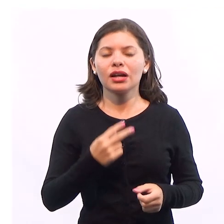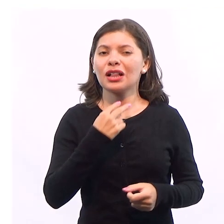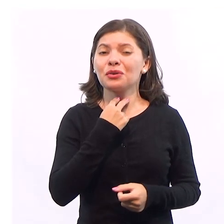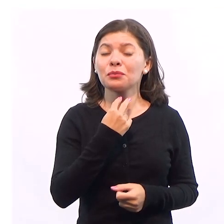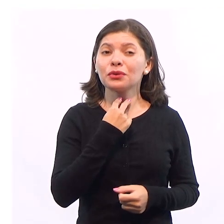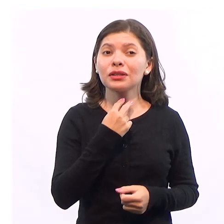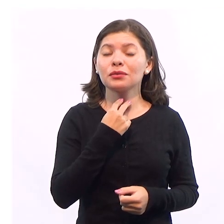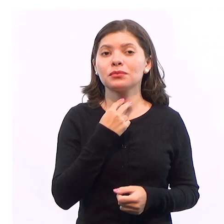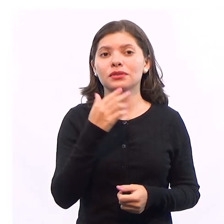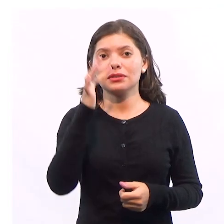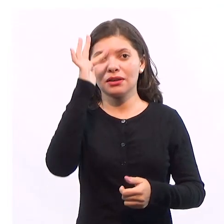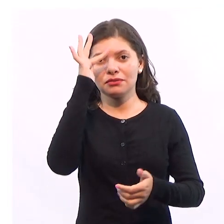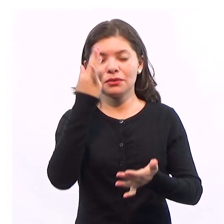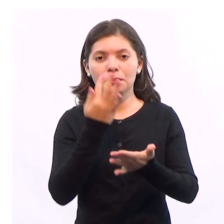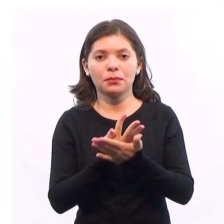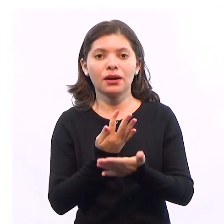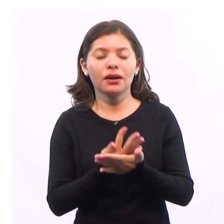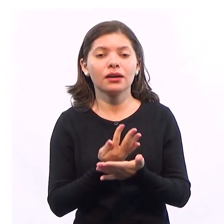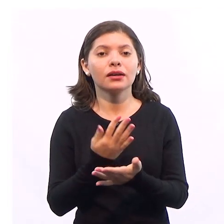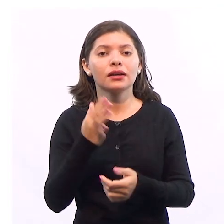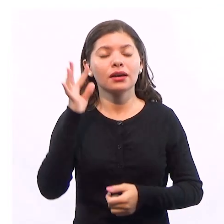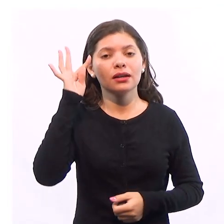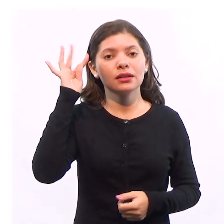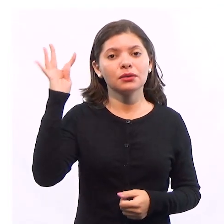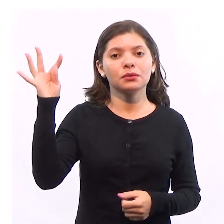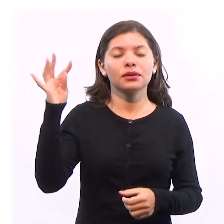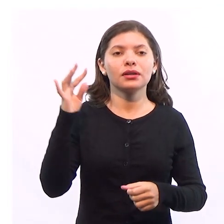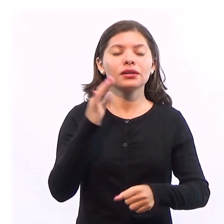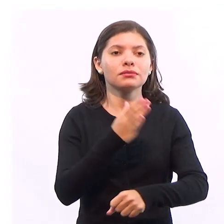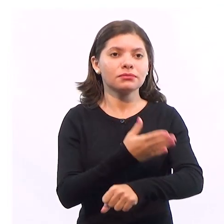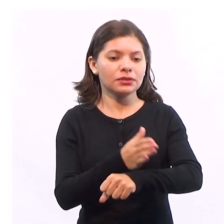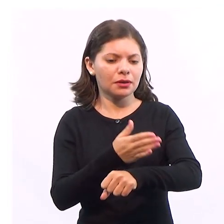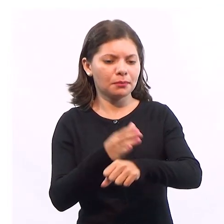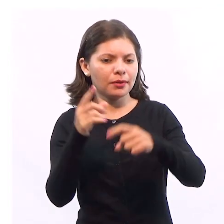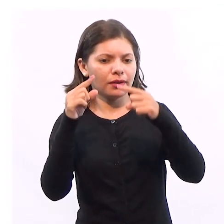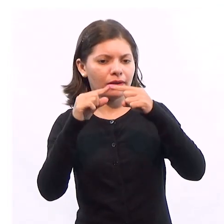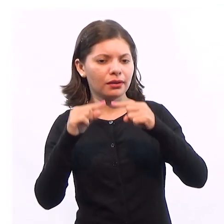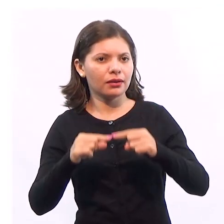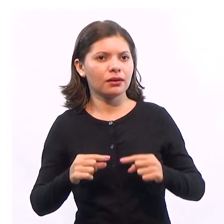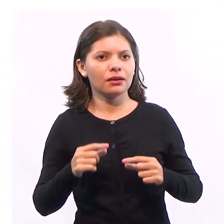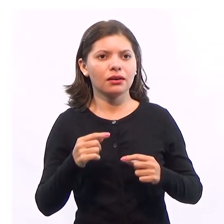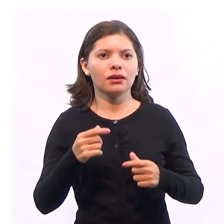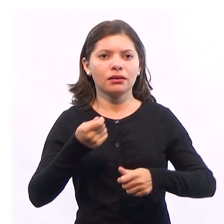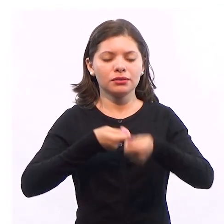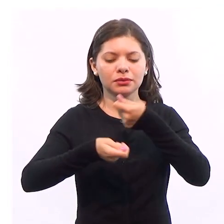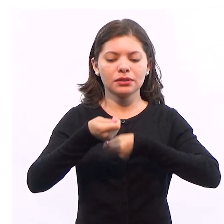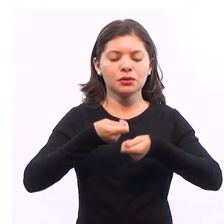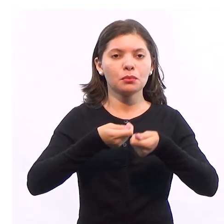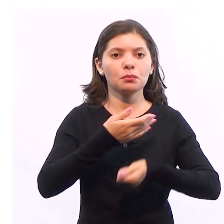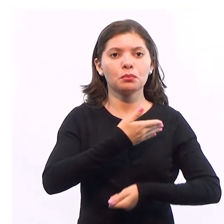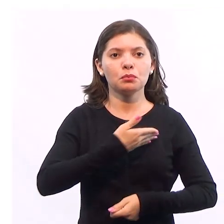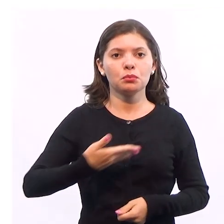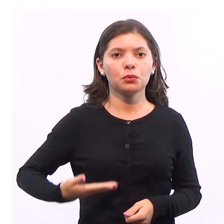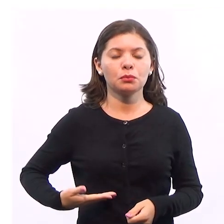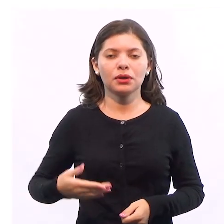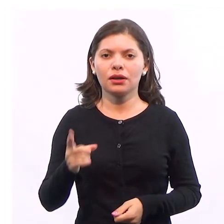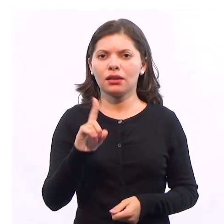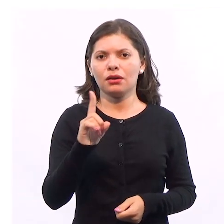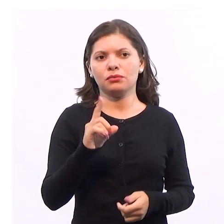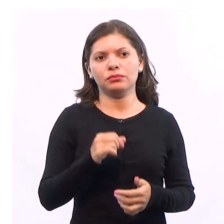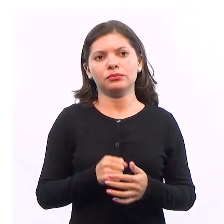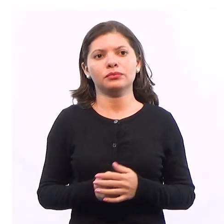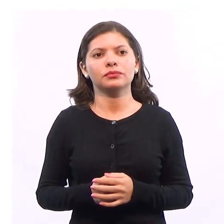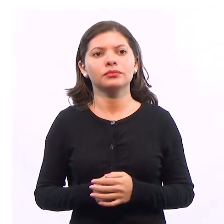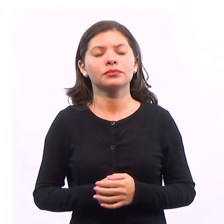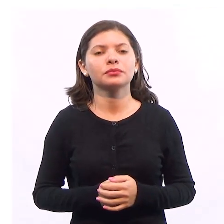teoria, a contingencial, ela se aplica à administração pública. Não podemos afirmar, uma vez que ela permanece